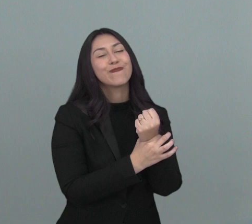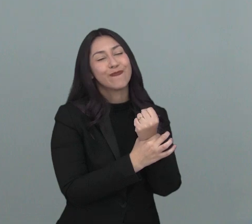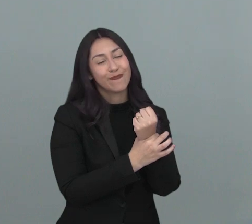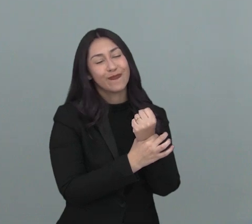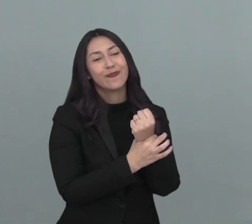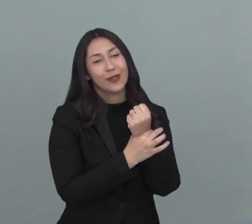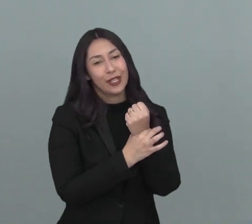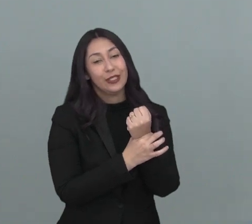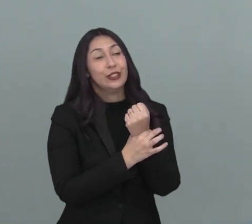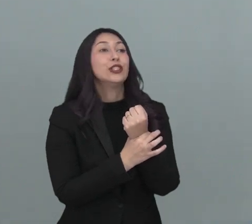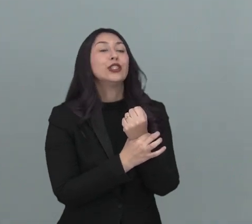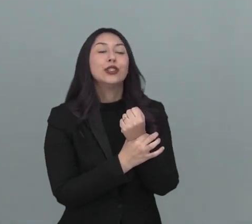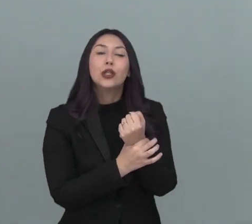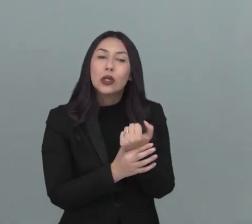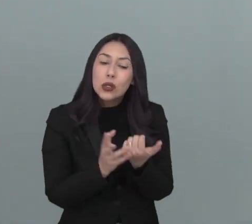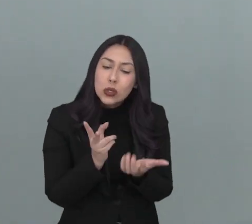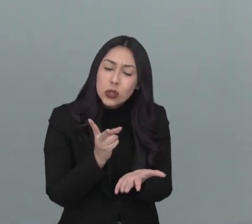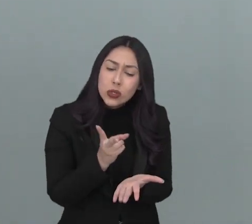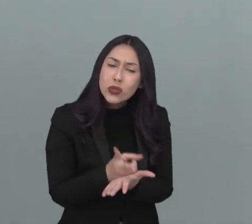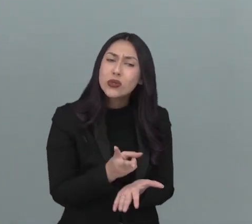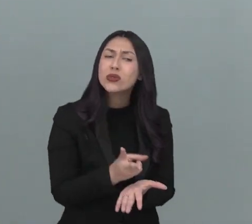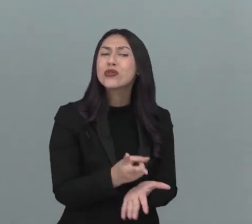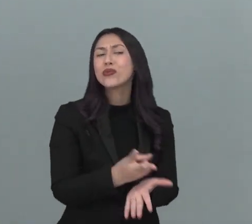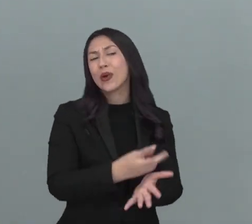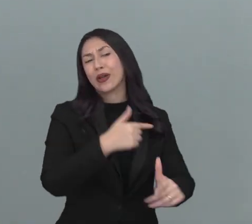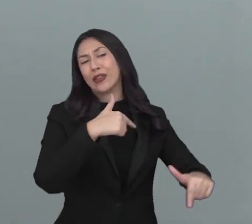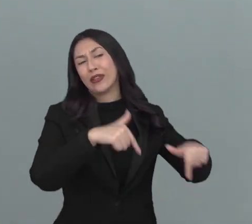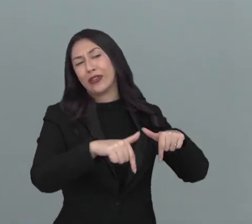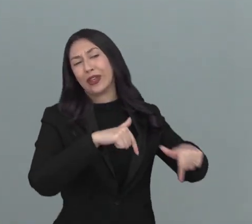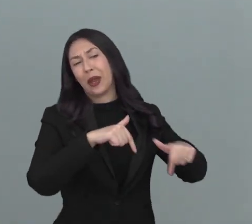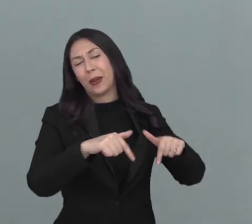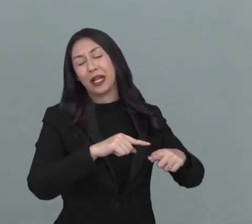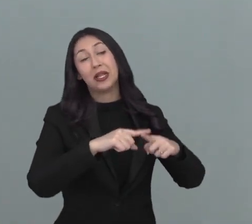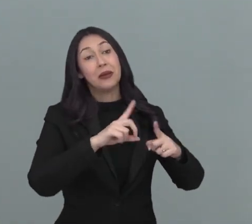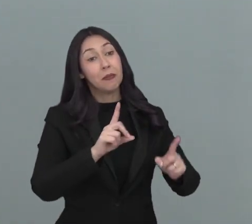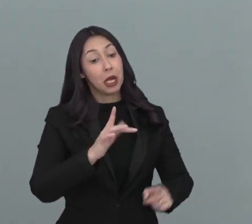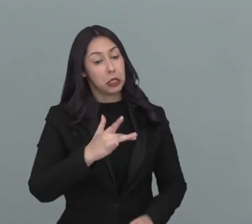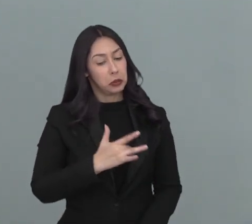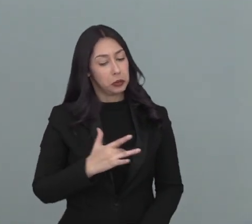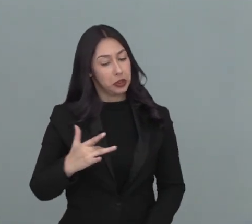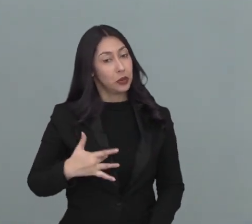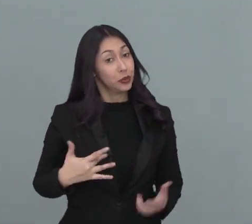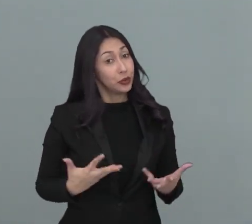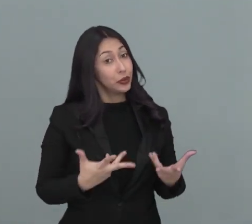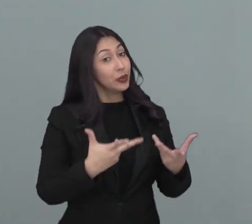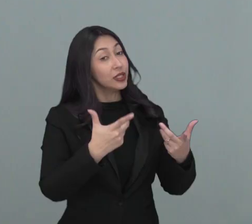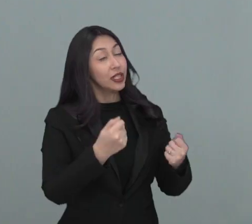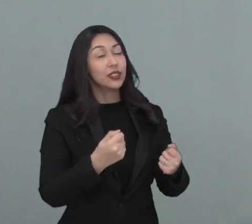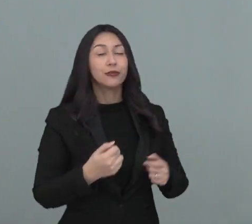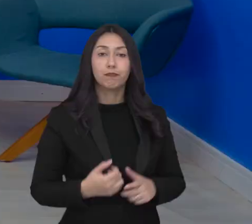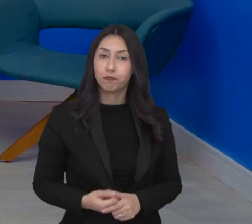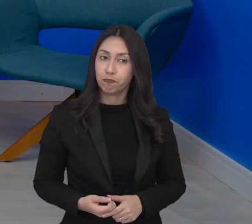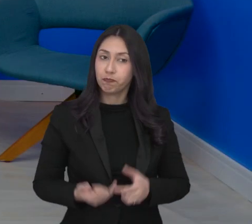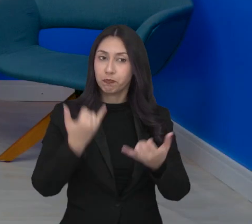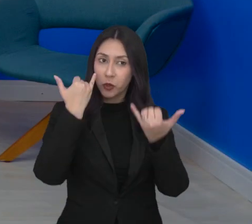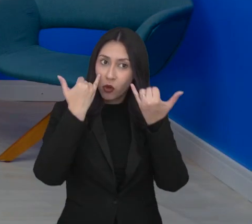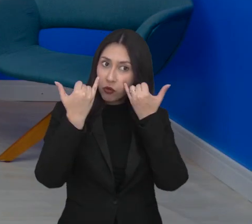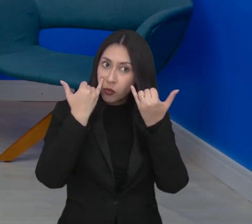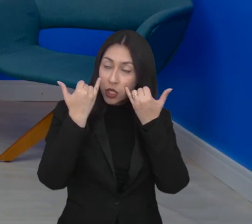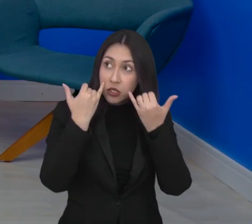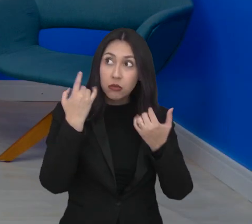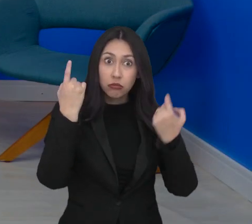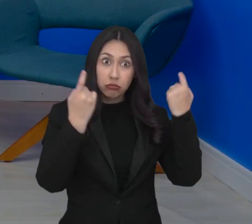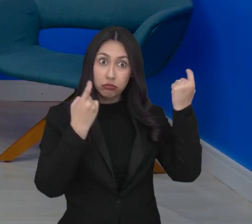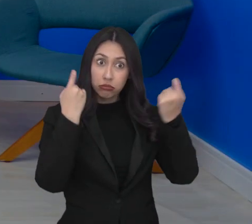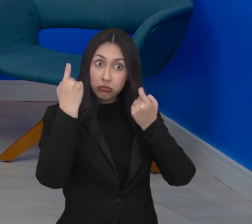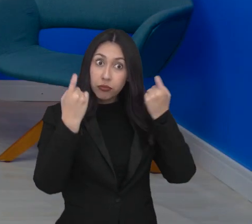você garante a eles a permanência no emprego, mas com saúde, com qualidade. Esse dado